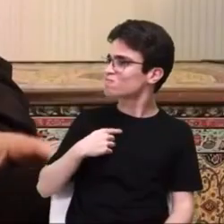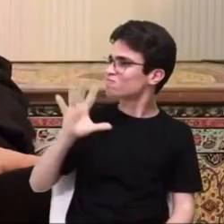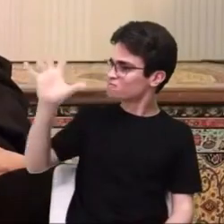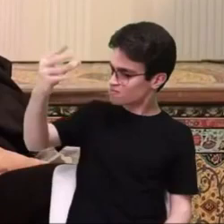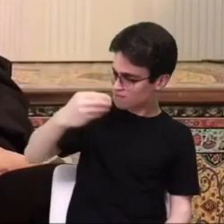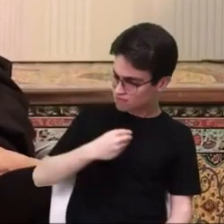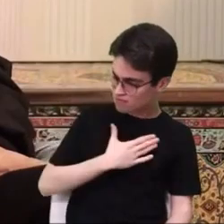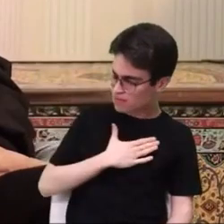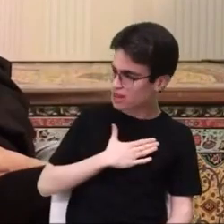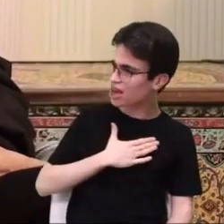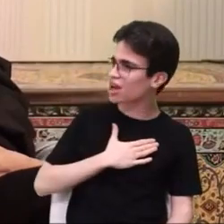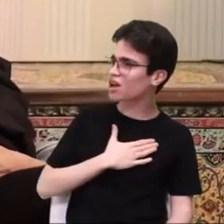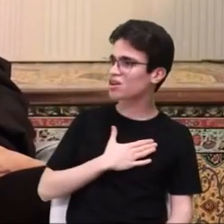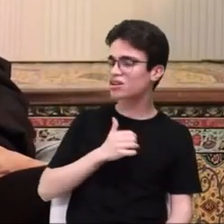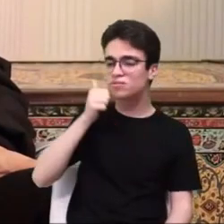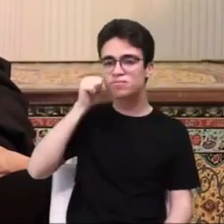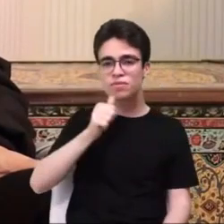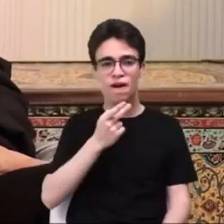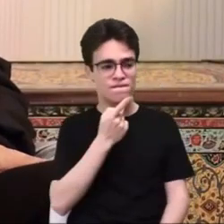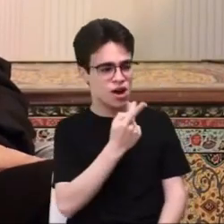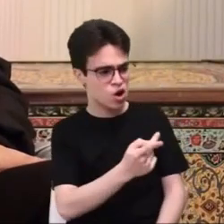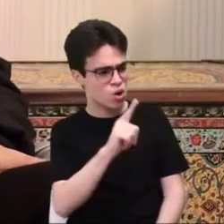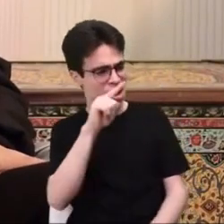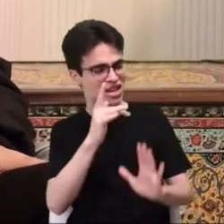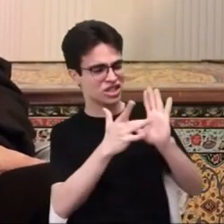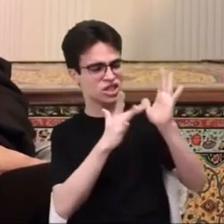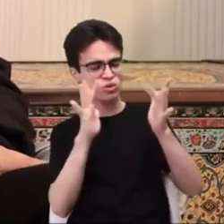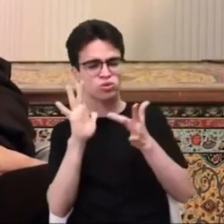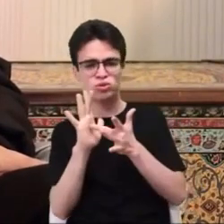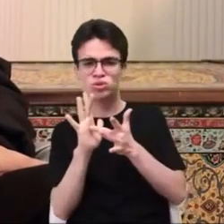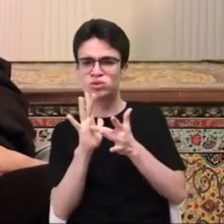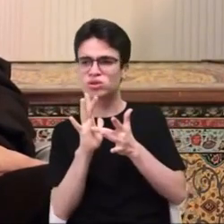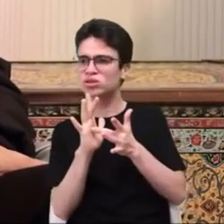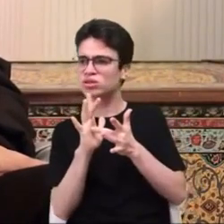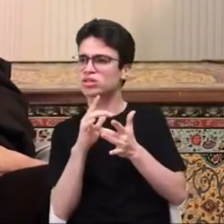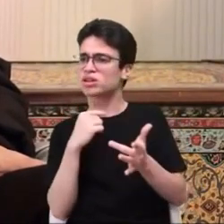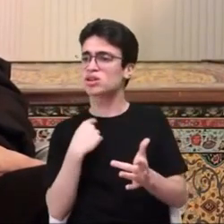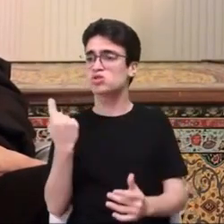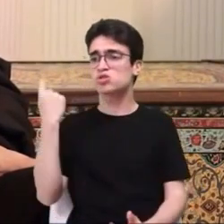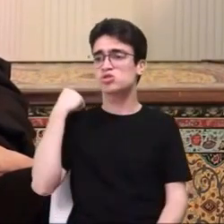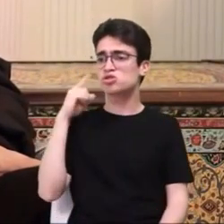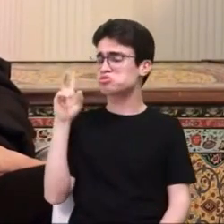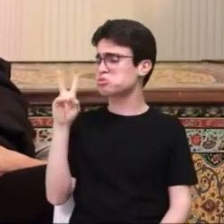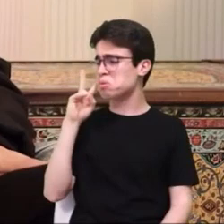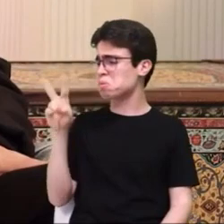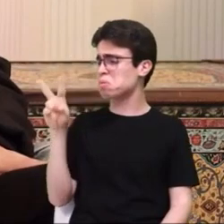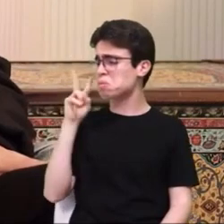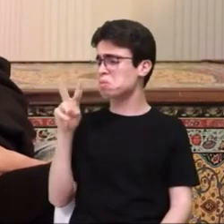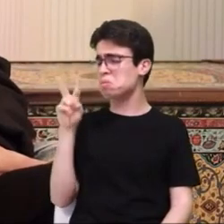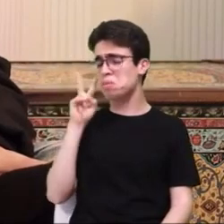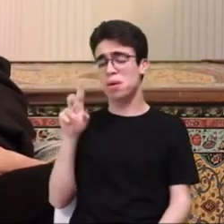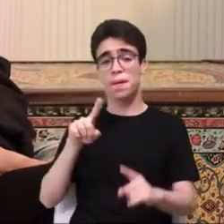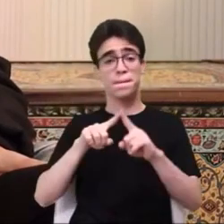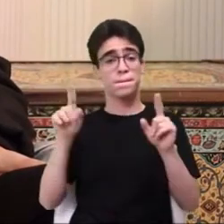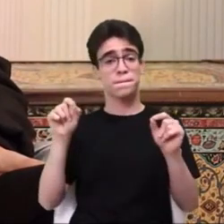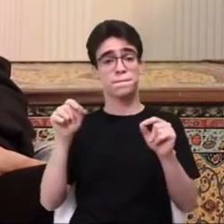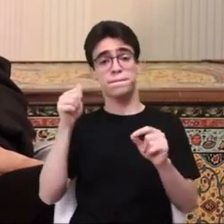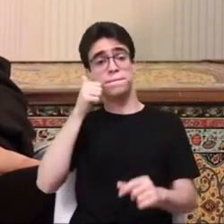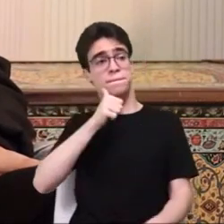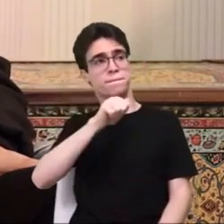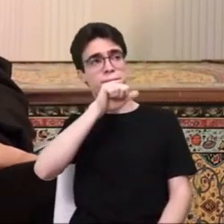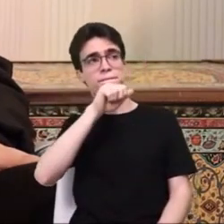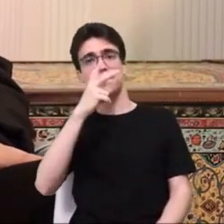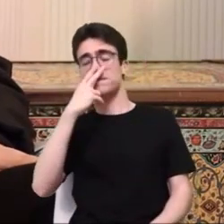aquilo. E ela falou assim de um Jesus que eu até então só ouvia falar, né? A mensagem que a minha mãe